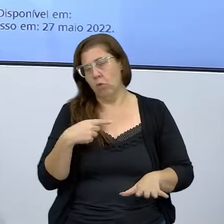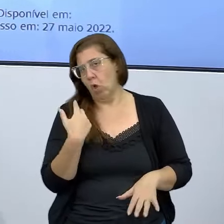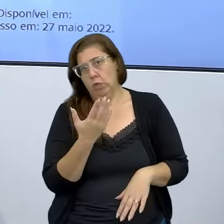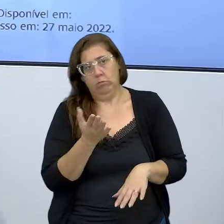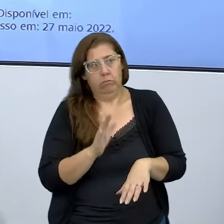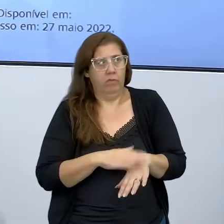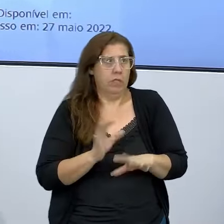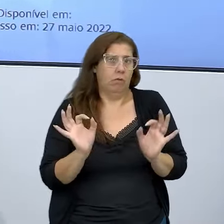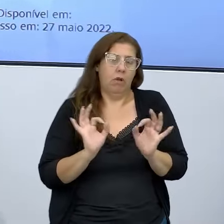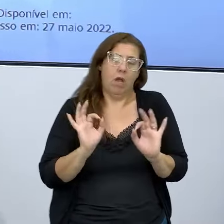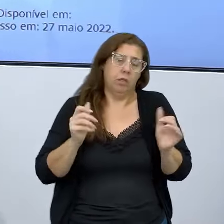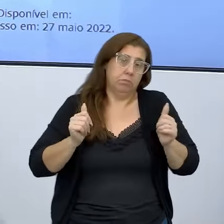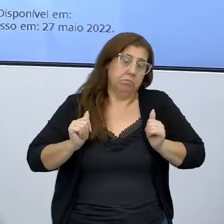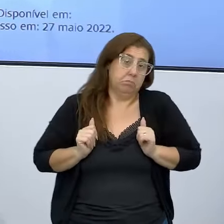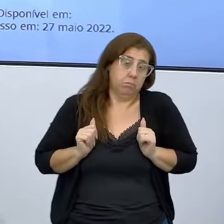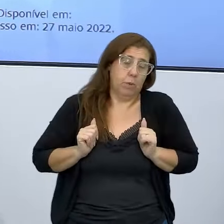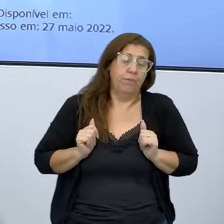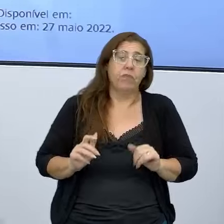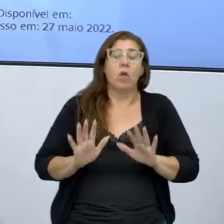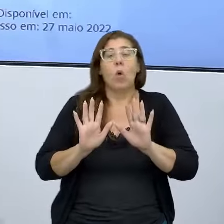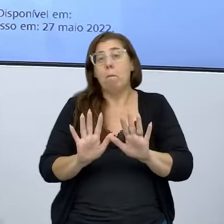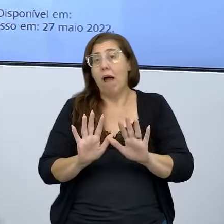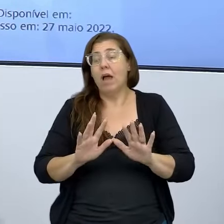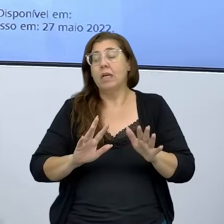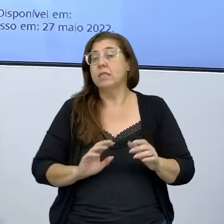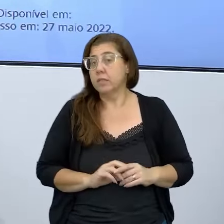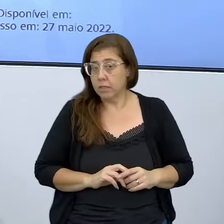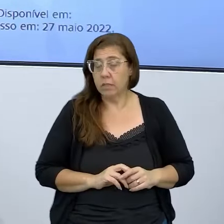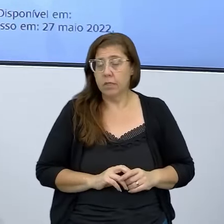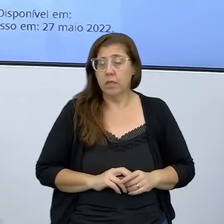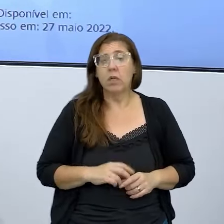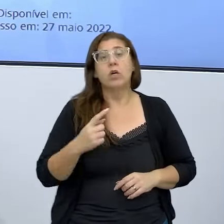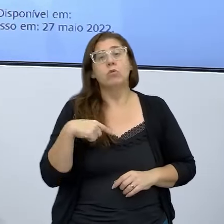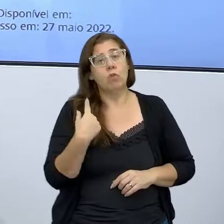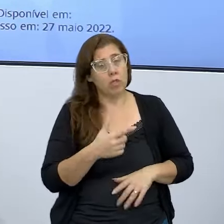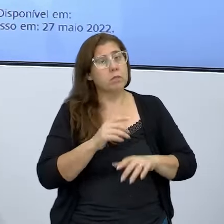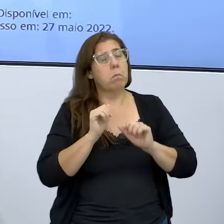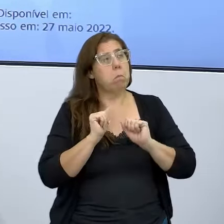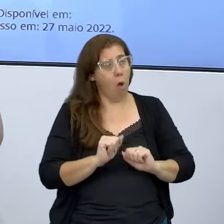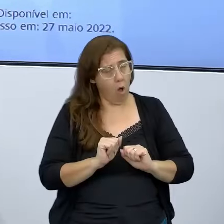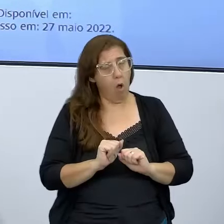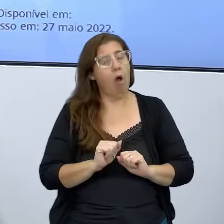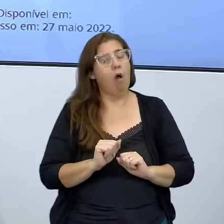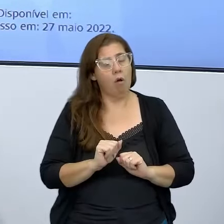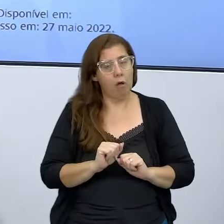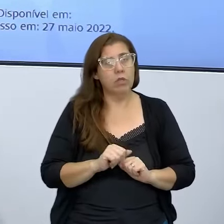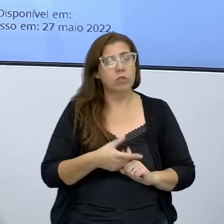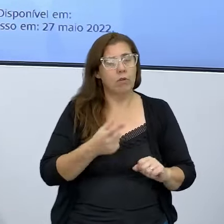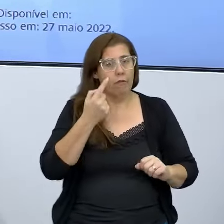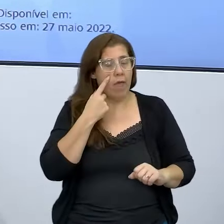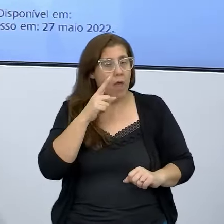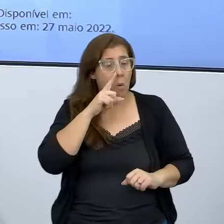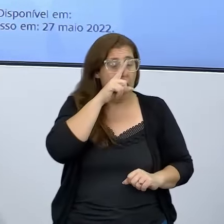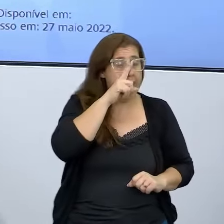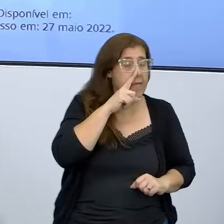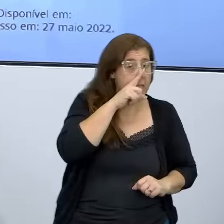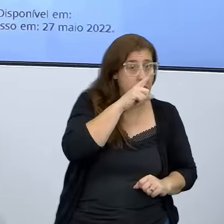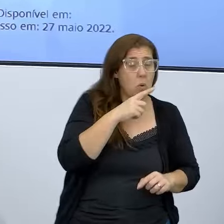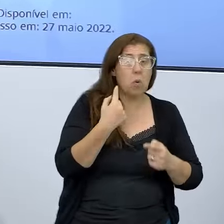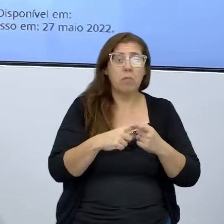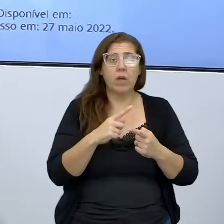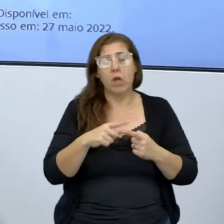não tem um controle sobre eles. O que não significa que a gente não possa entrar nesse processo do risco que ele coloca aqui,